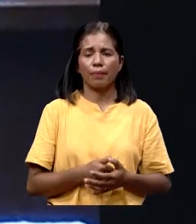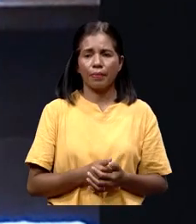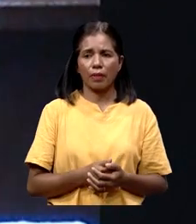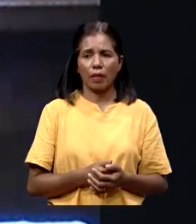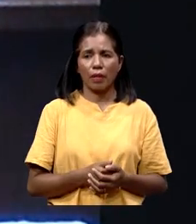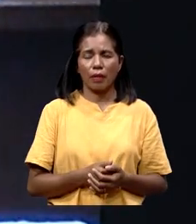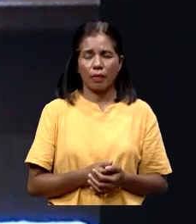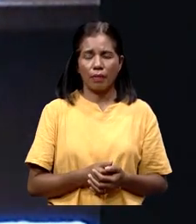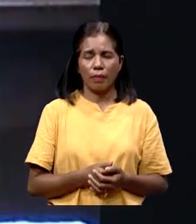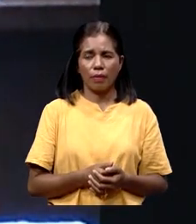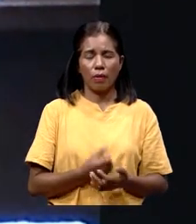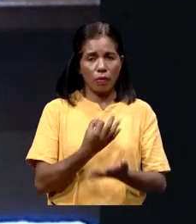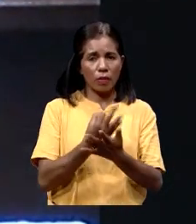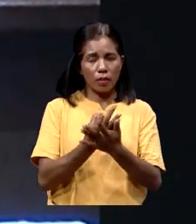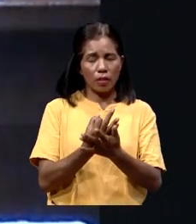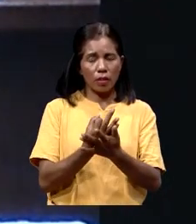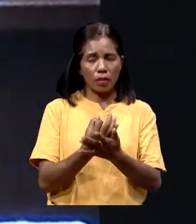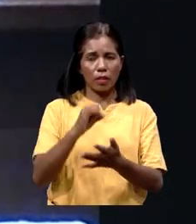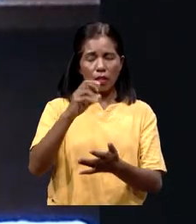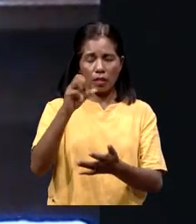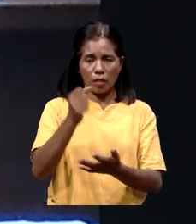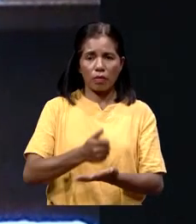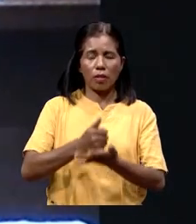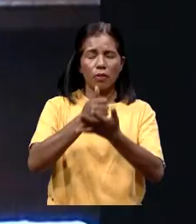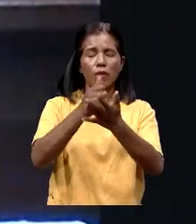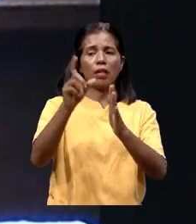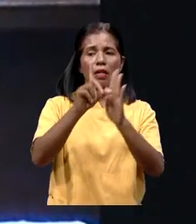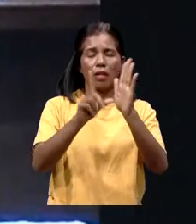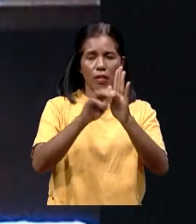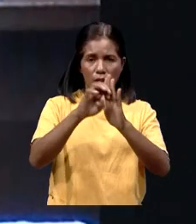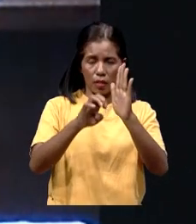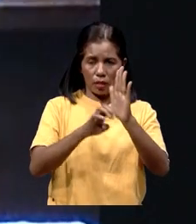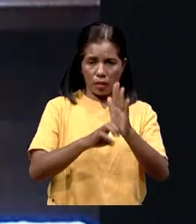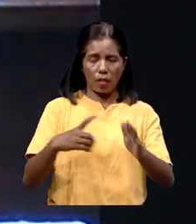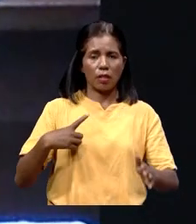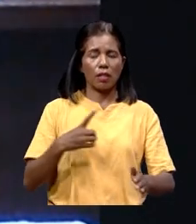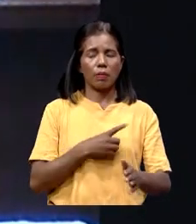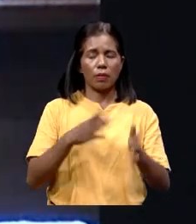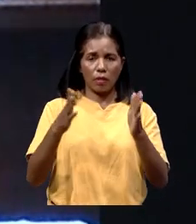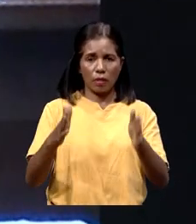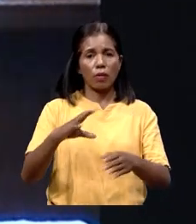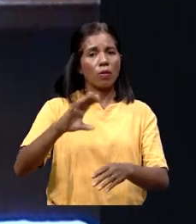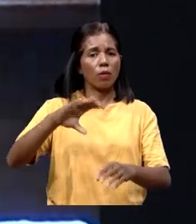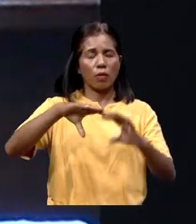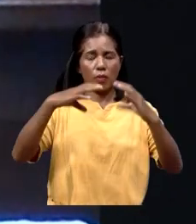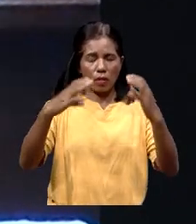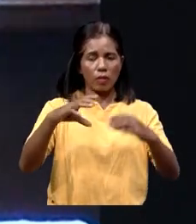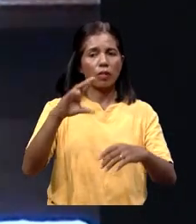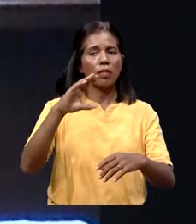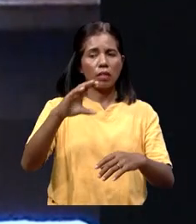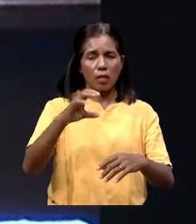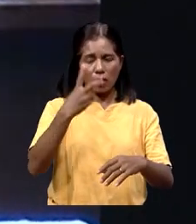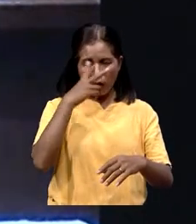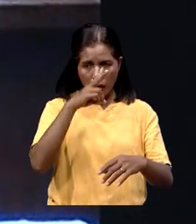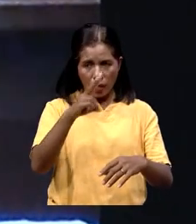Nem sustenta ela, lei orçamental do Estado. O senhor deputado comissão, se esse é né, veterano, se ele